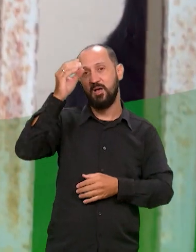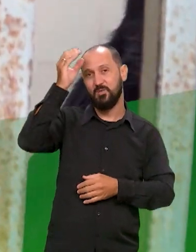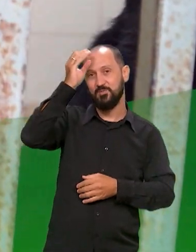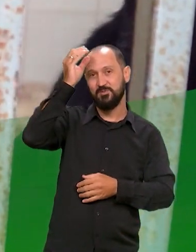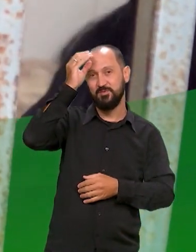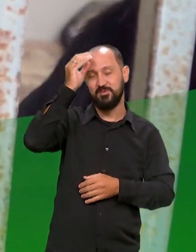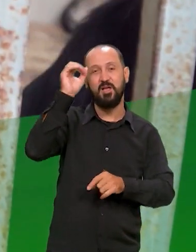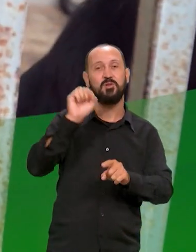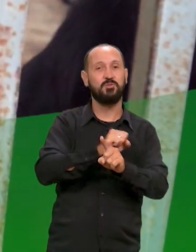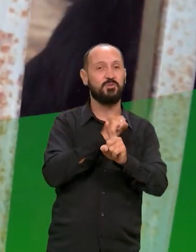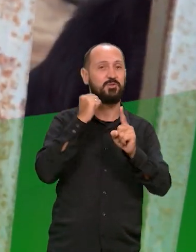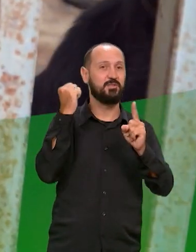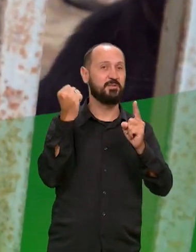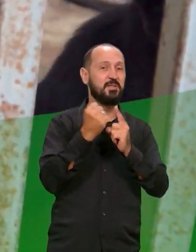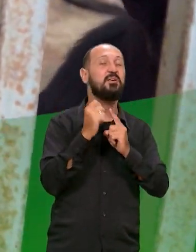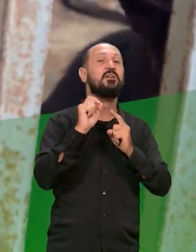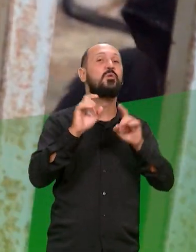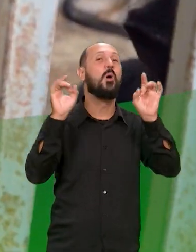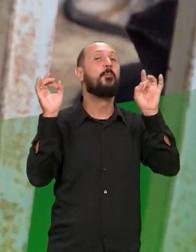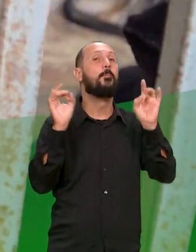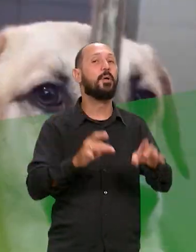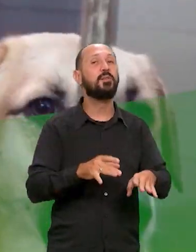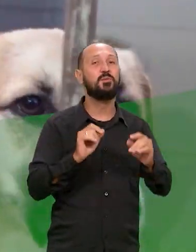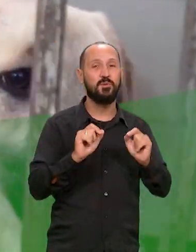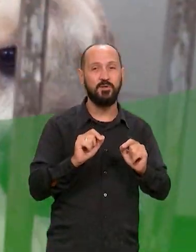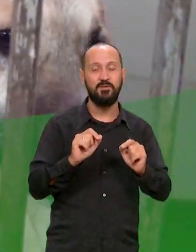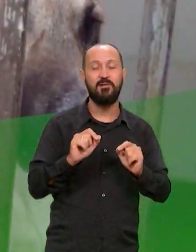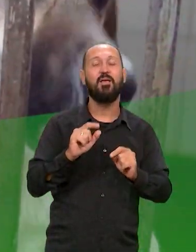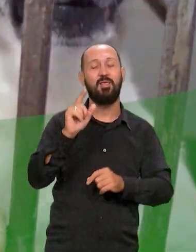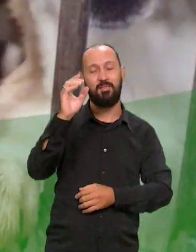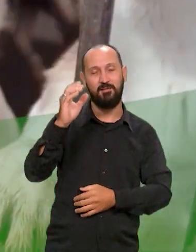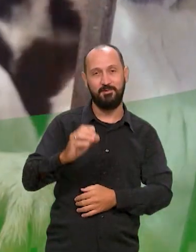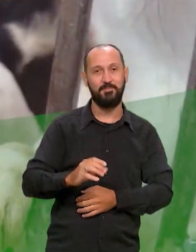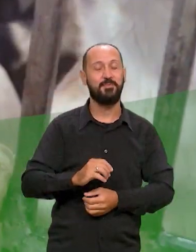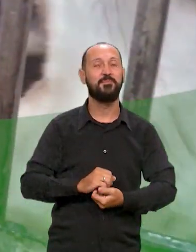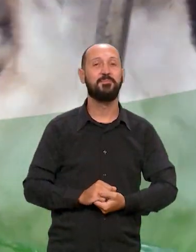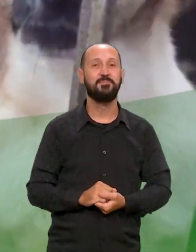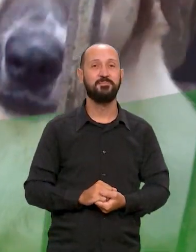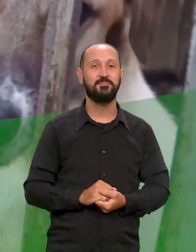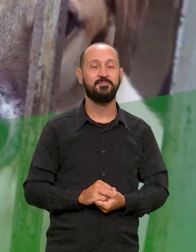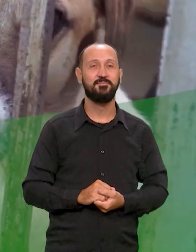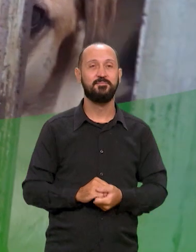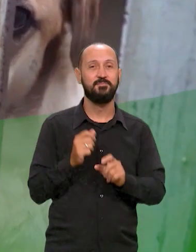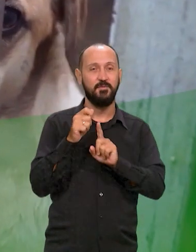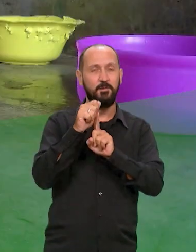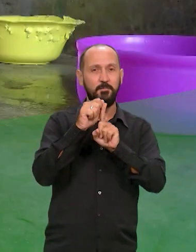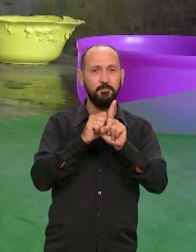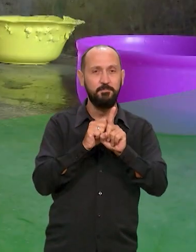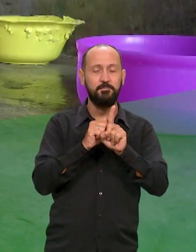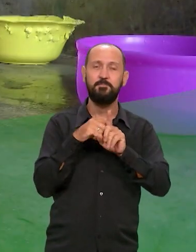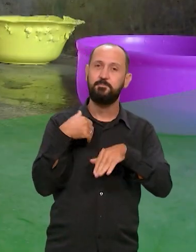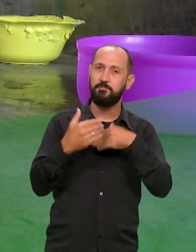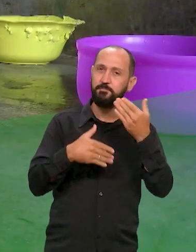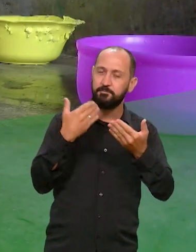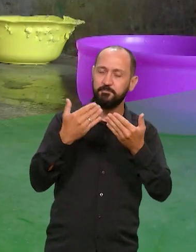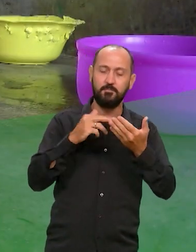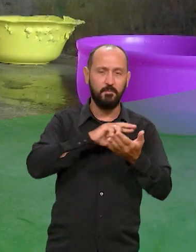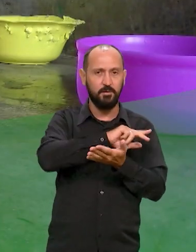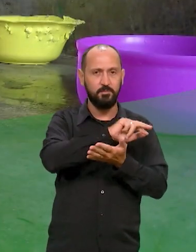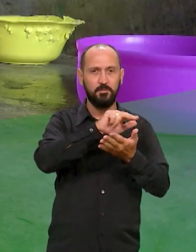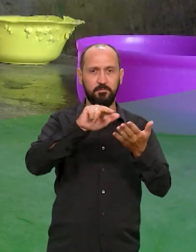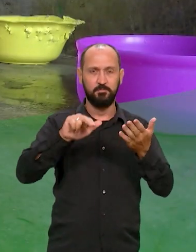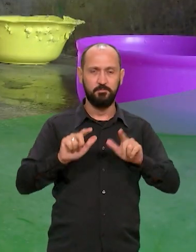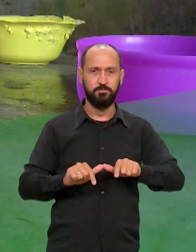e ajudar a conscientizar a sociedade de que o abandono é crime. Neste mês,